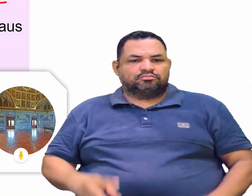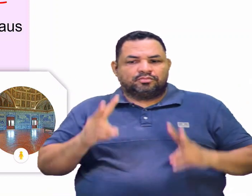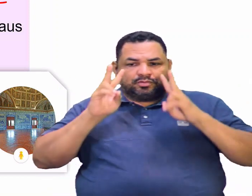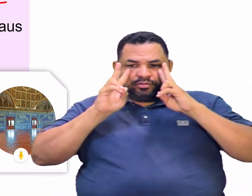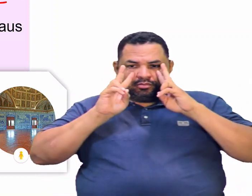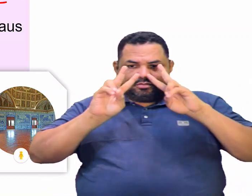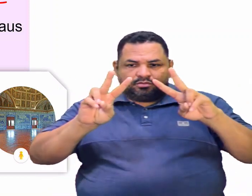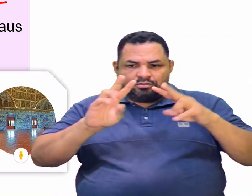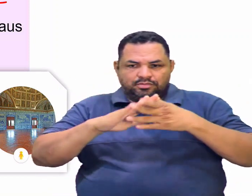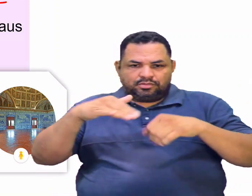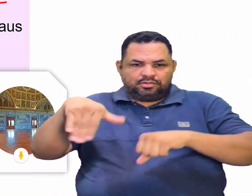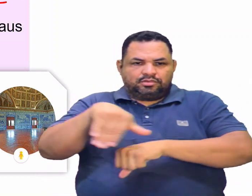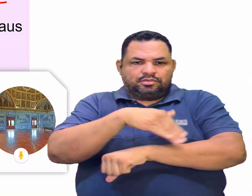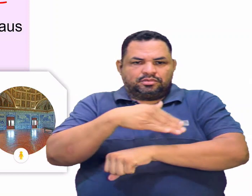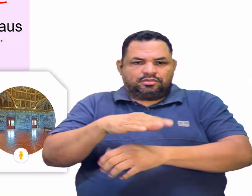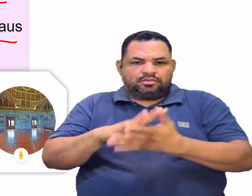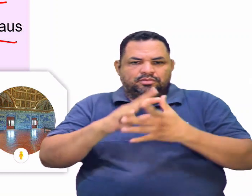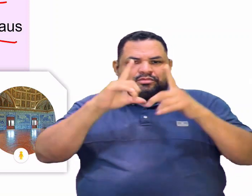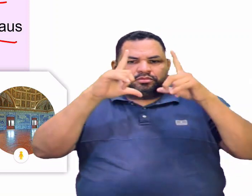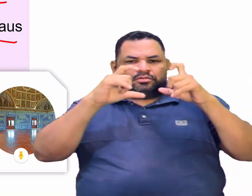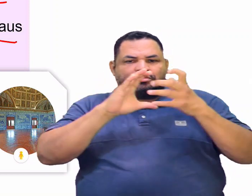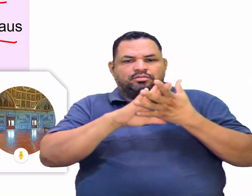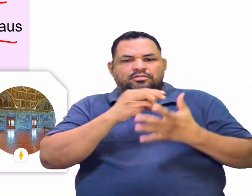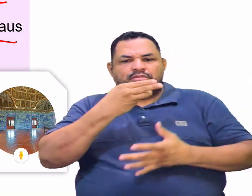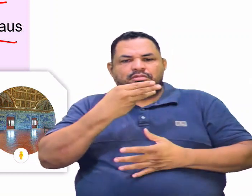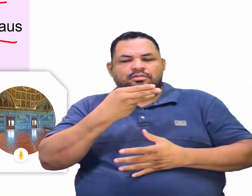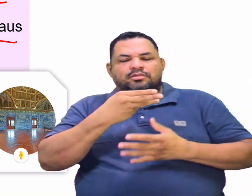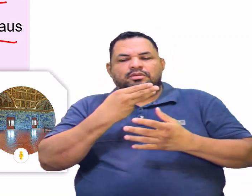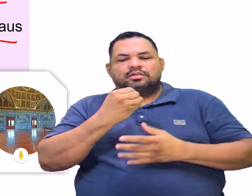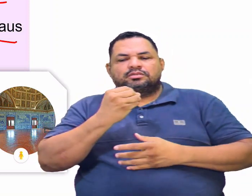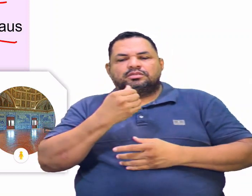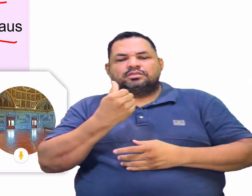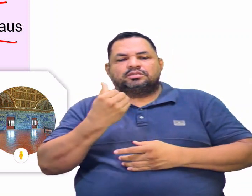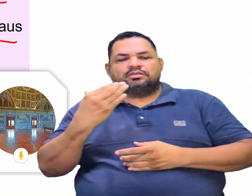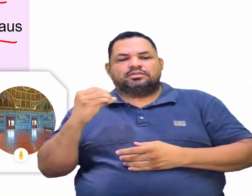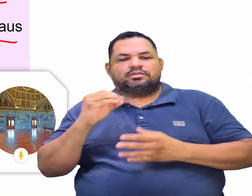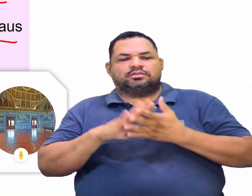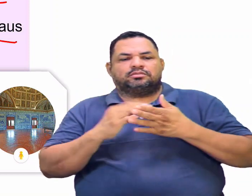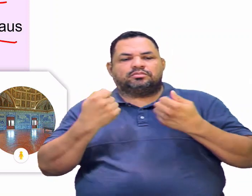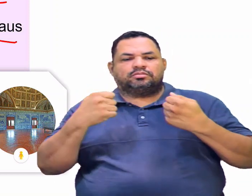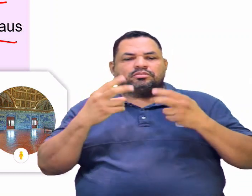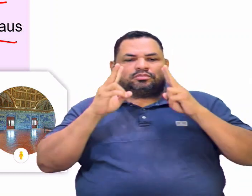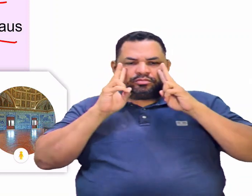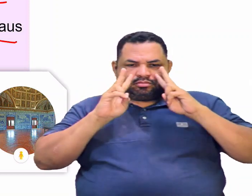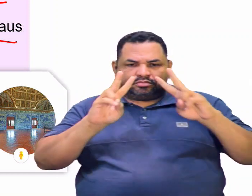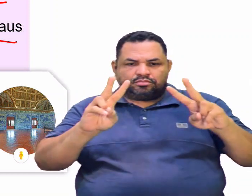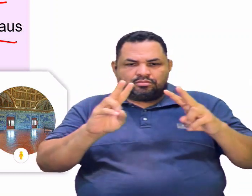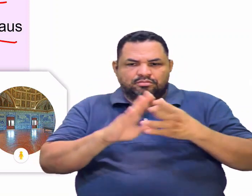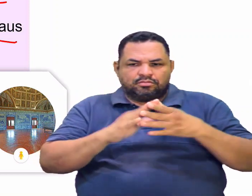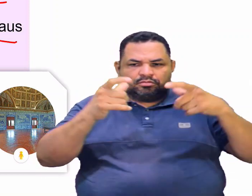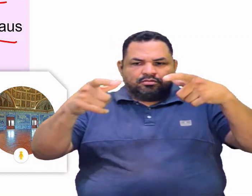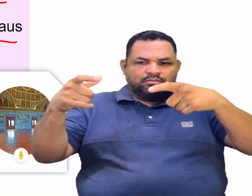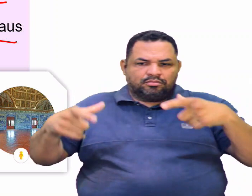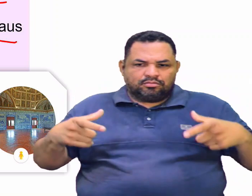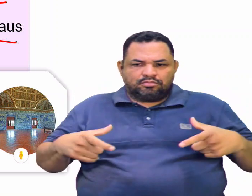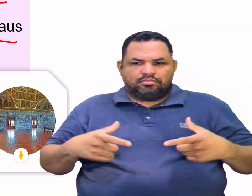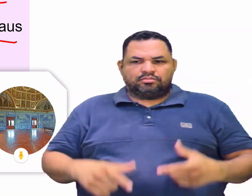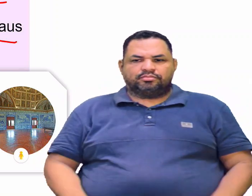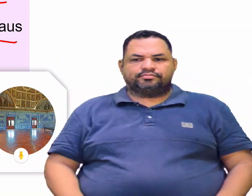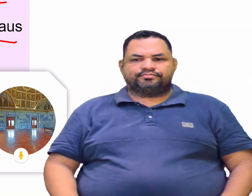da rua, né, a fotografia em 360 graus, pode-se visualizar o interior de lugares